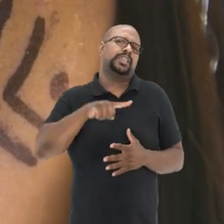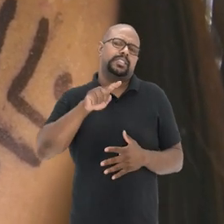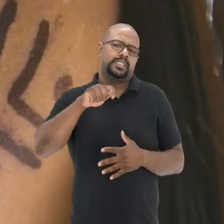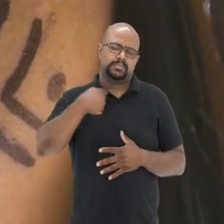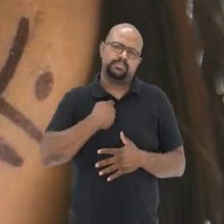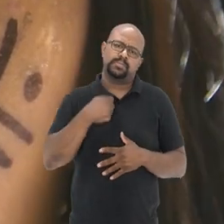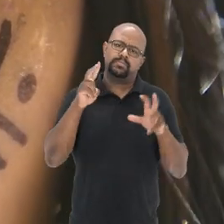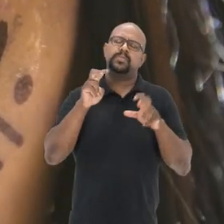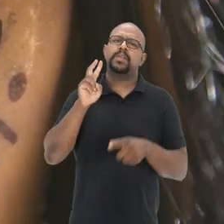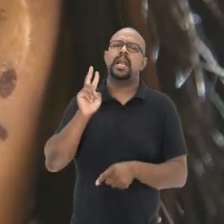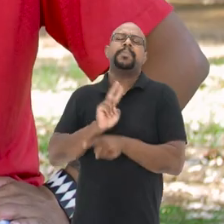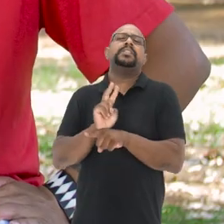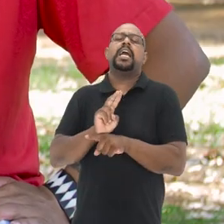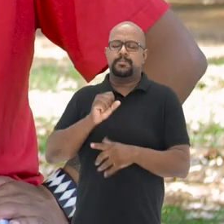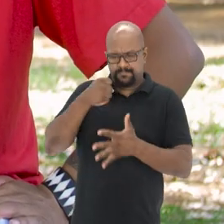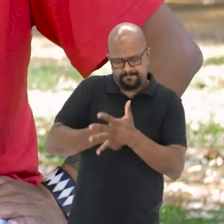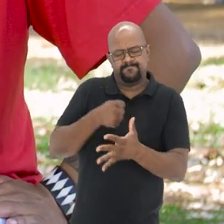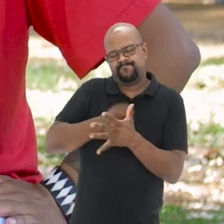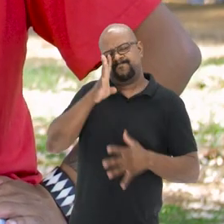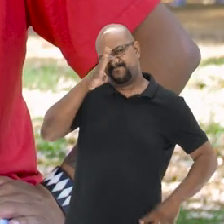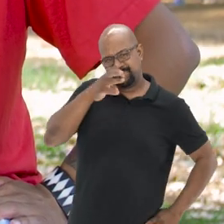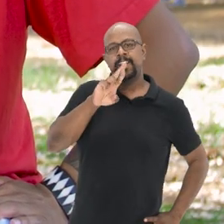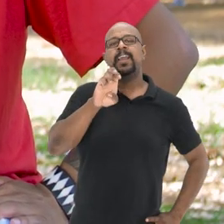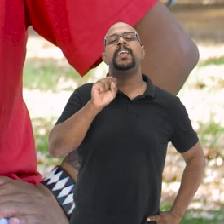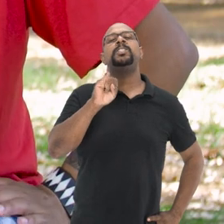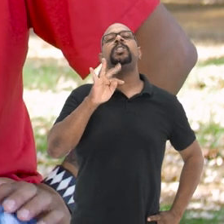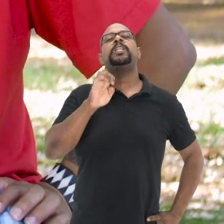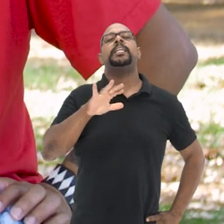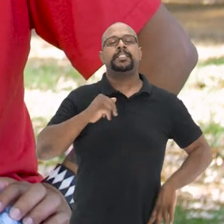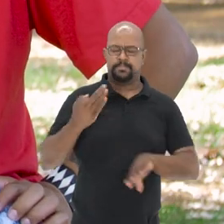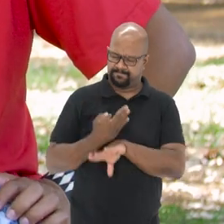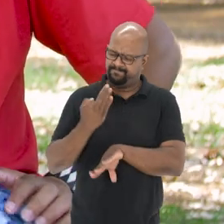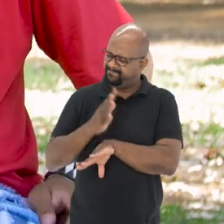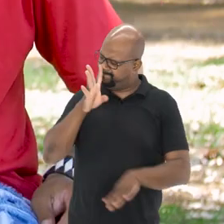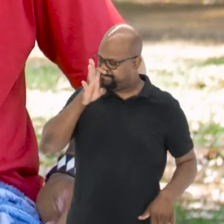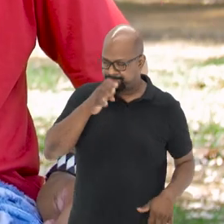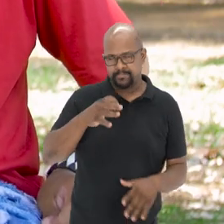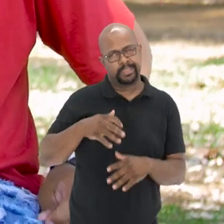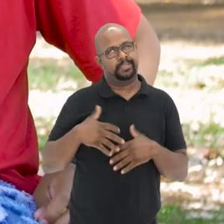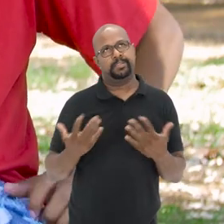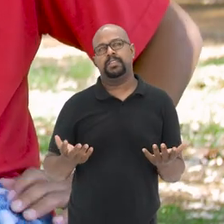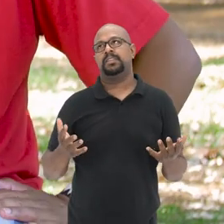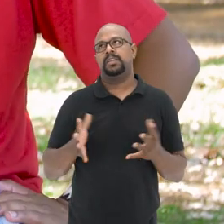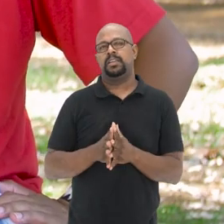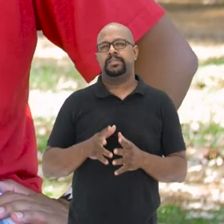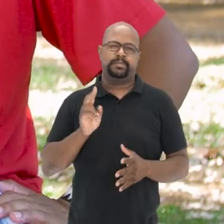acho que é ser símbolo de resistência. Desde sempre a gente sempre, né, acaba sendo